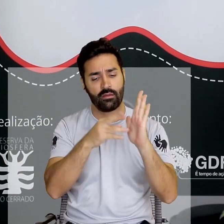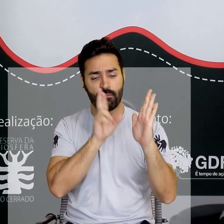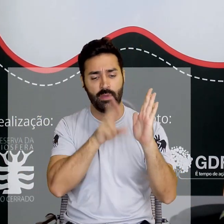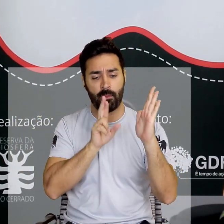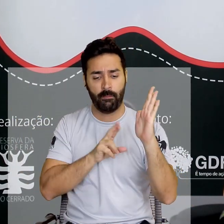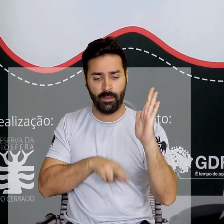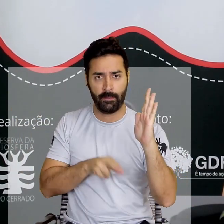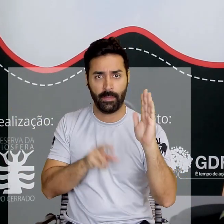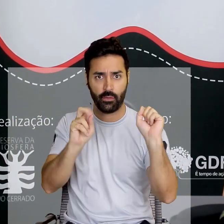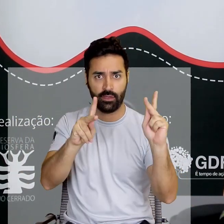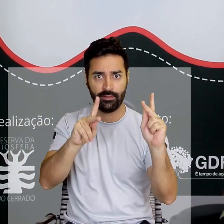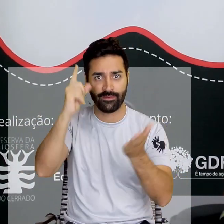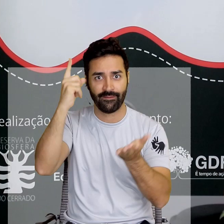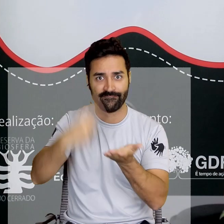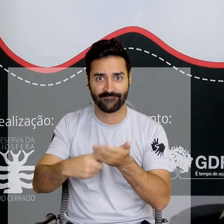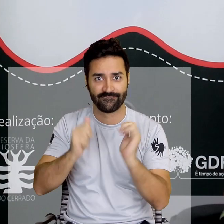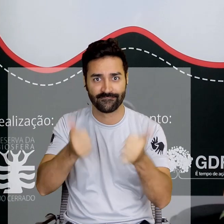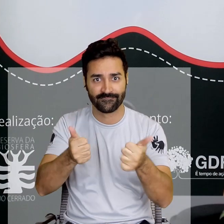formulário. Combinado?